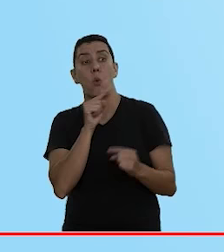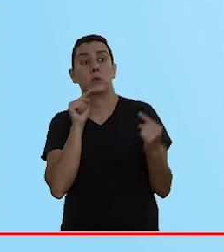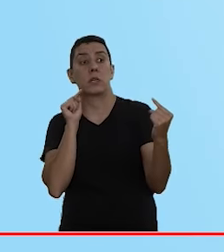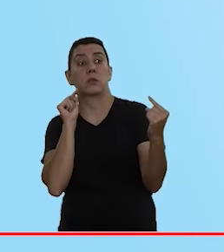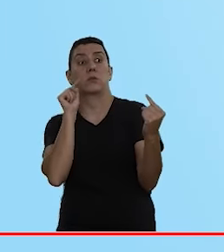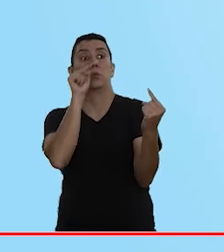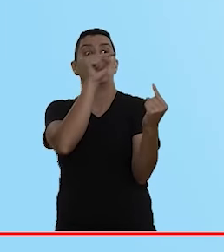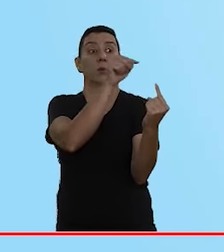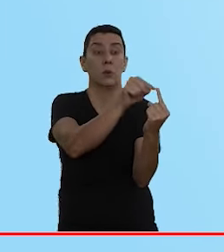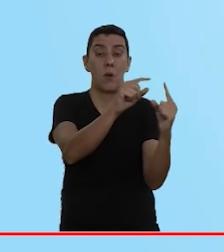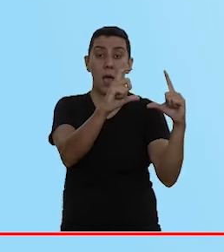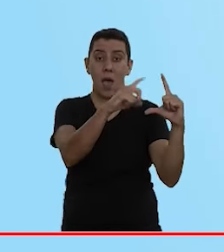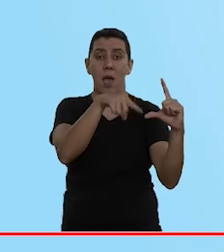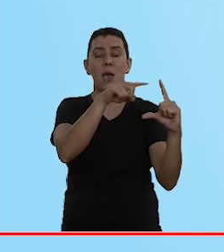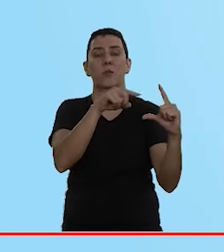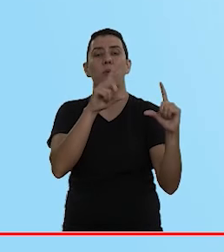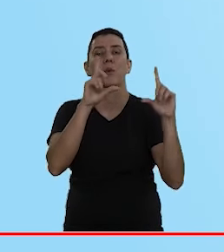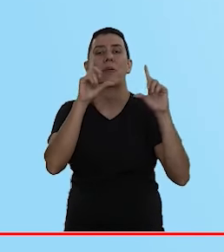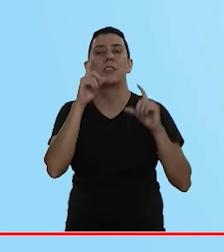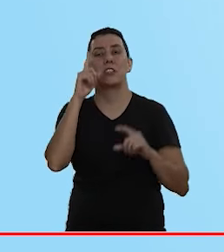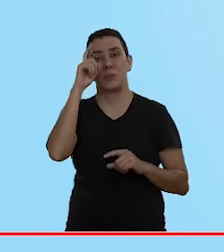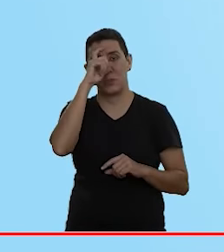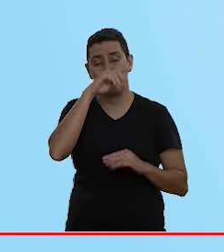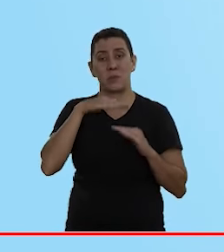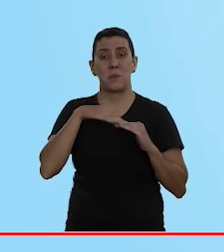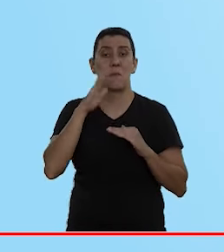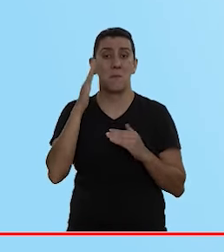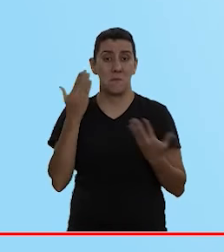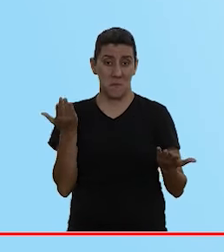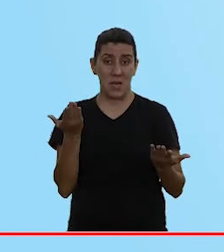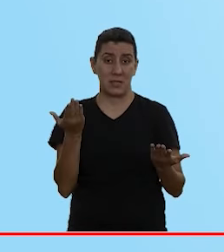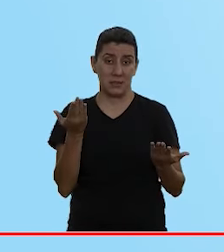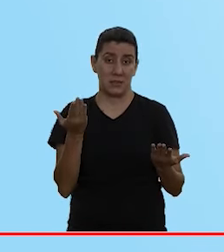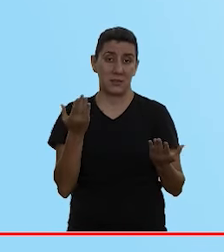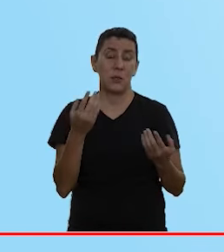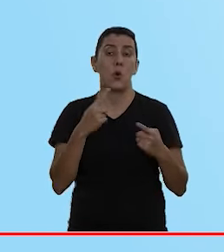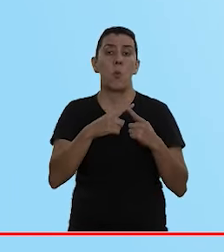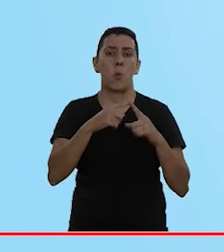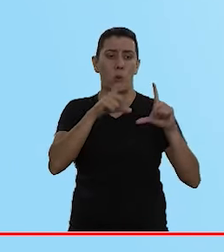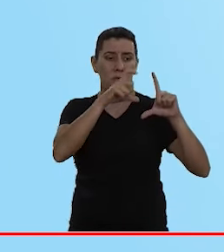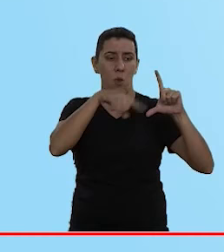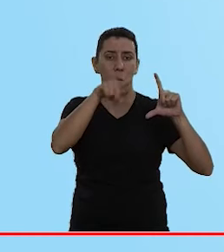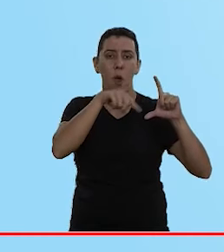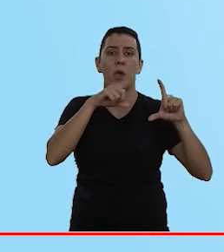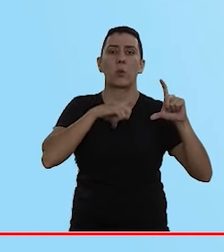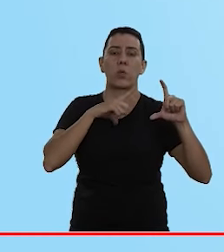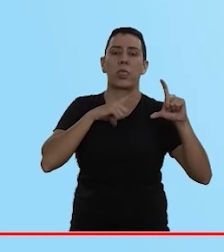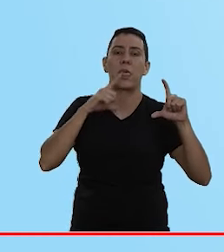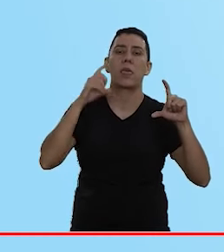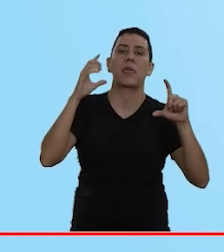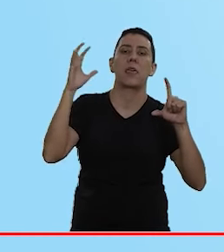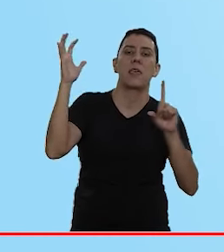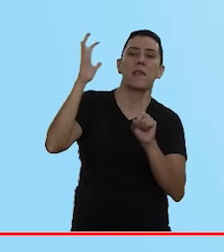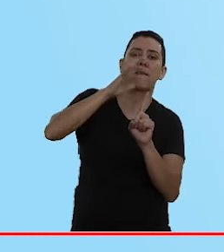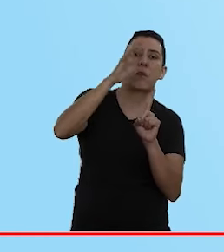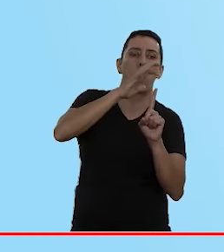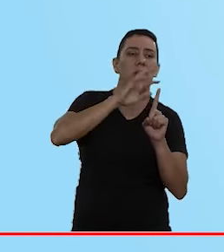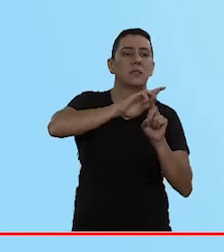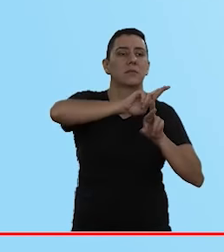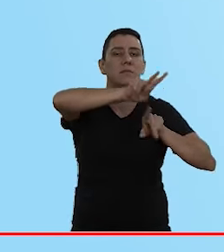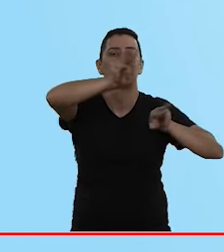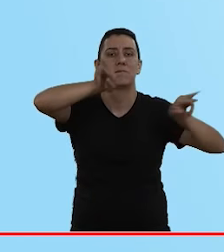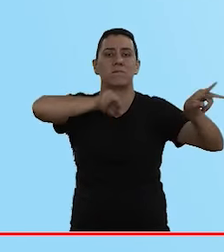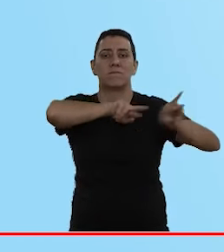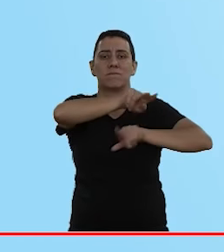com, por exemplo, outras cargas que estão gerando harmônicos. Então a gente não consegue detectar ali o que é sinal, o que é ruído. E